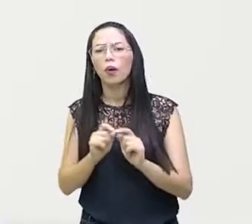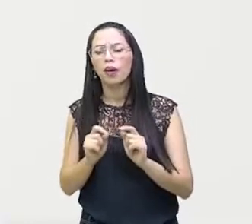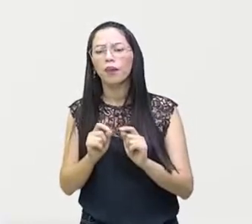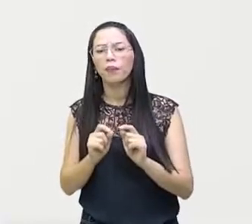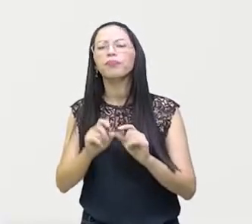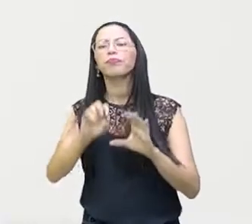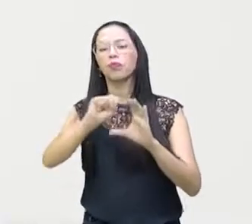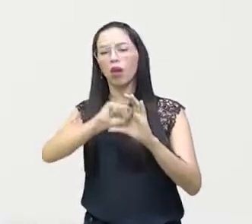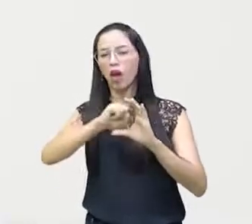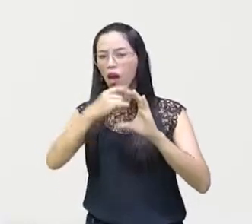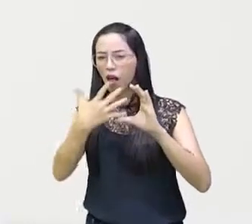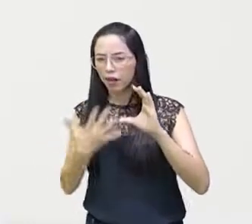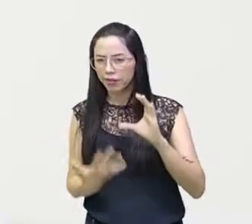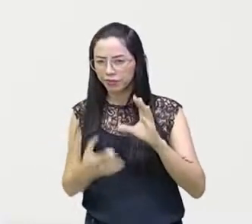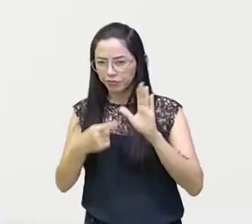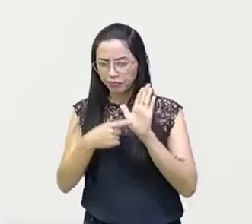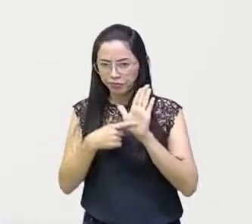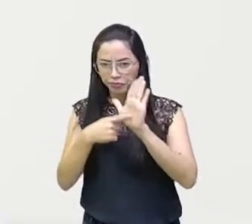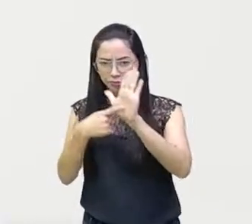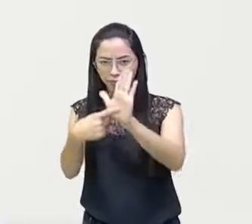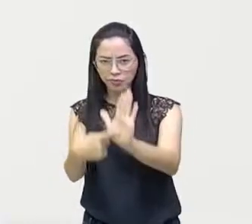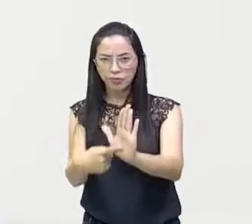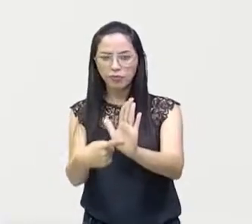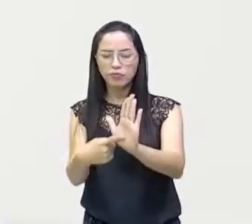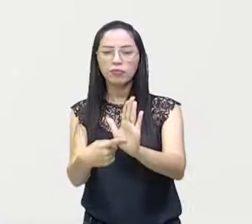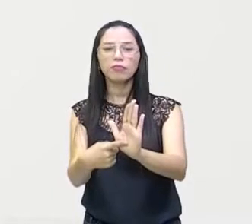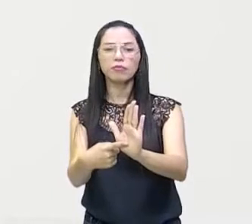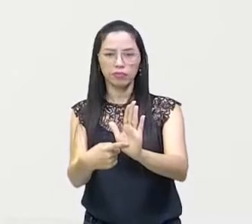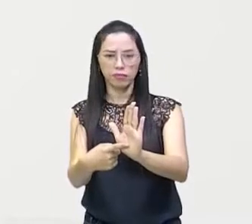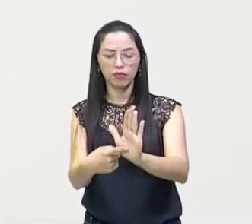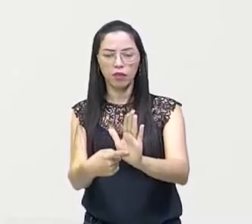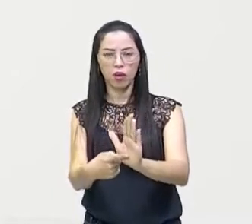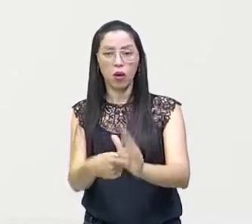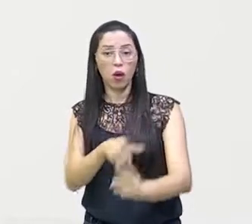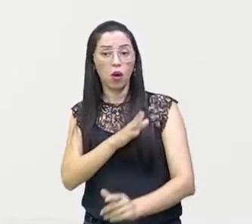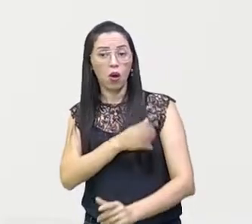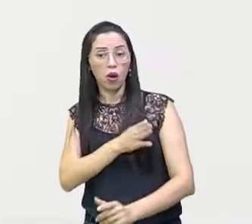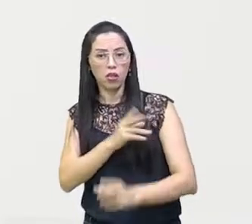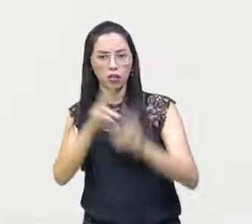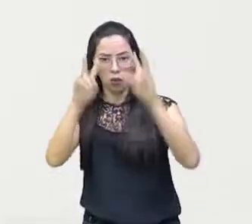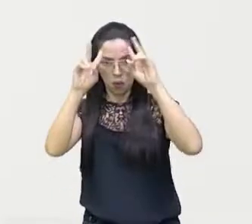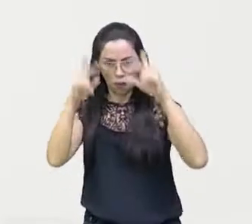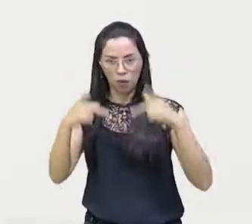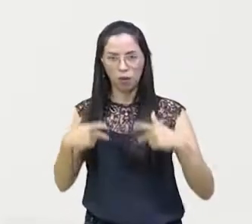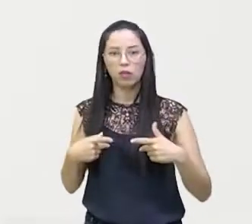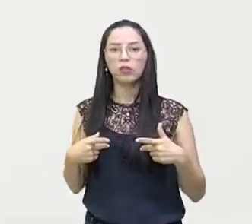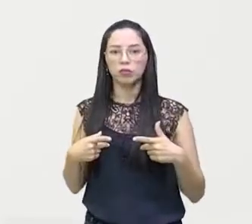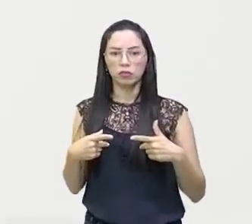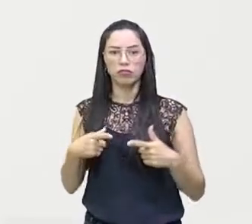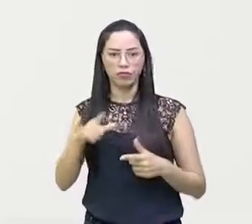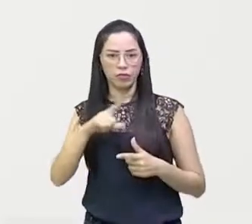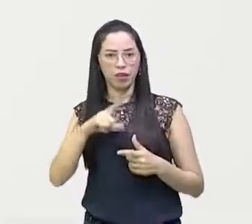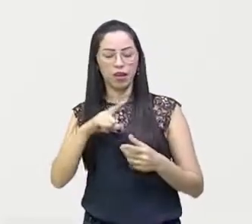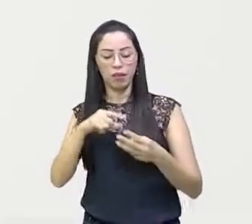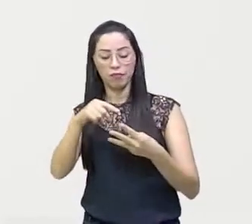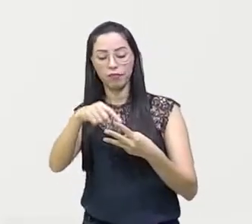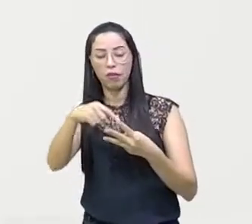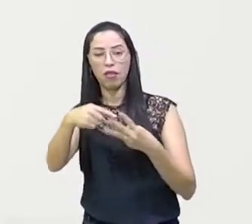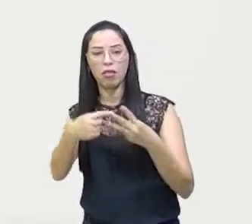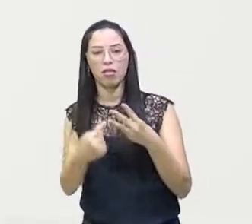características que a gente vai ver aqui. O coração humano é um órgão que apresenta cavidade, basicamente constituído por 3 camadas: